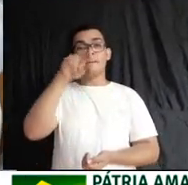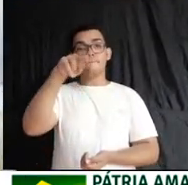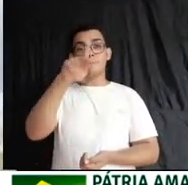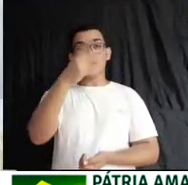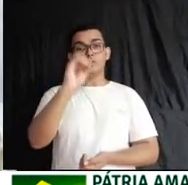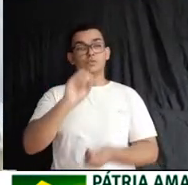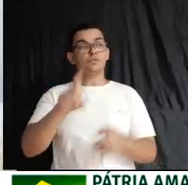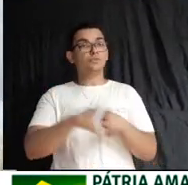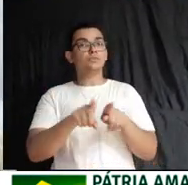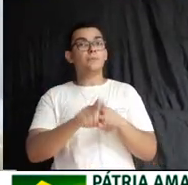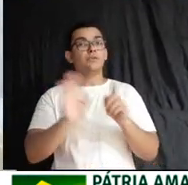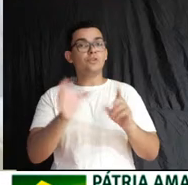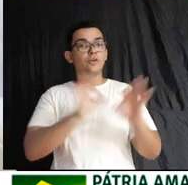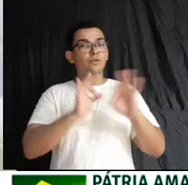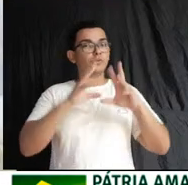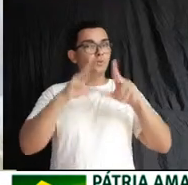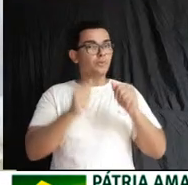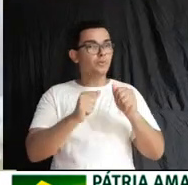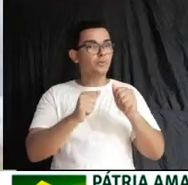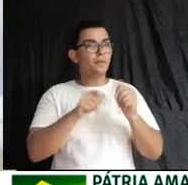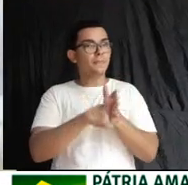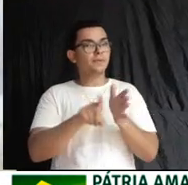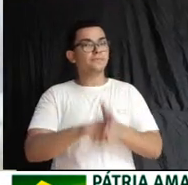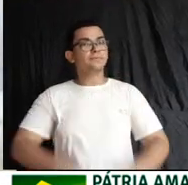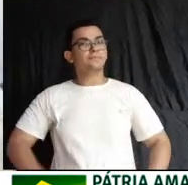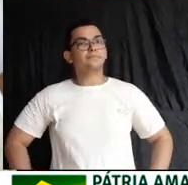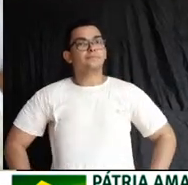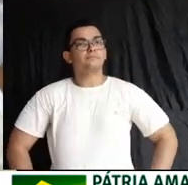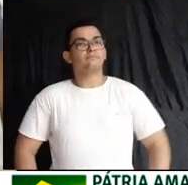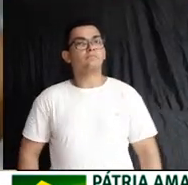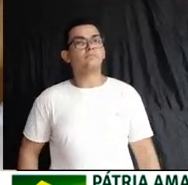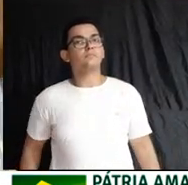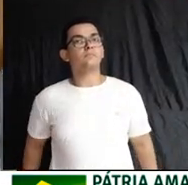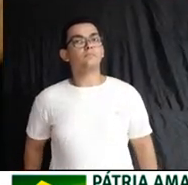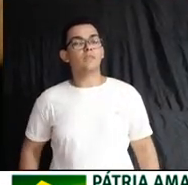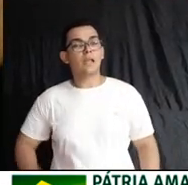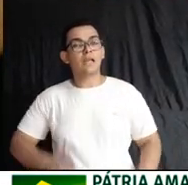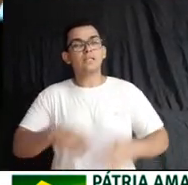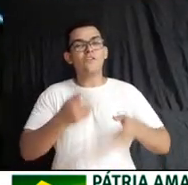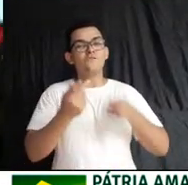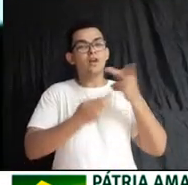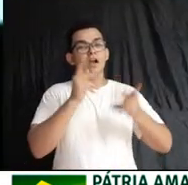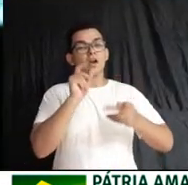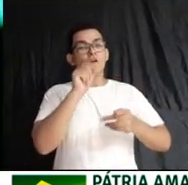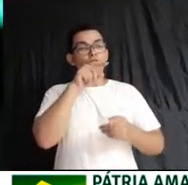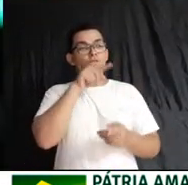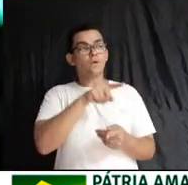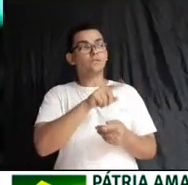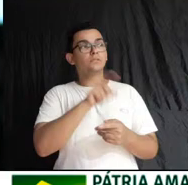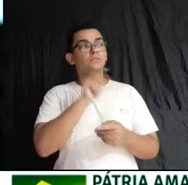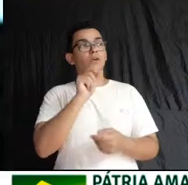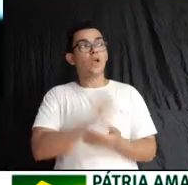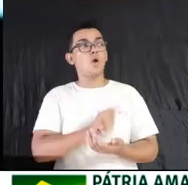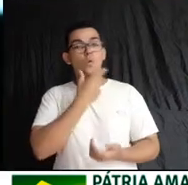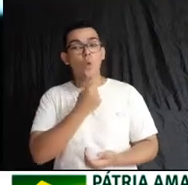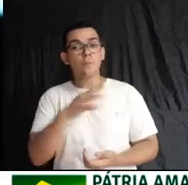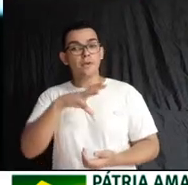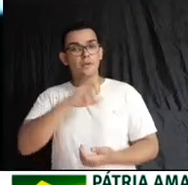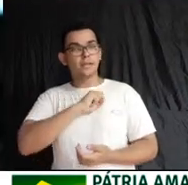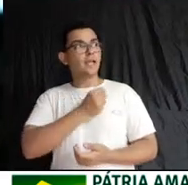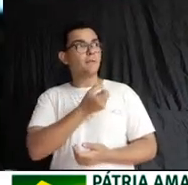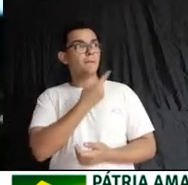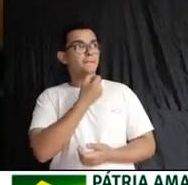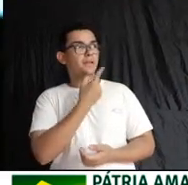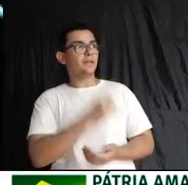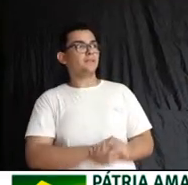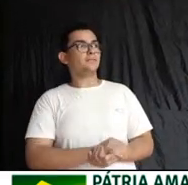você... Os meninos vão ajeitando ali. Diz que você é o cara que gosta do tal da piada. Diz que você